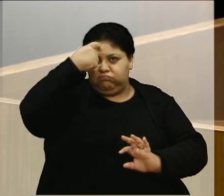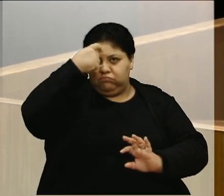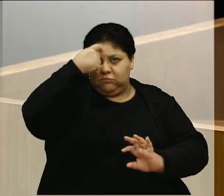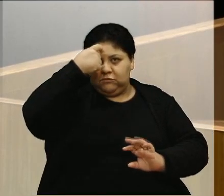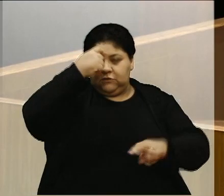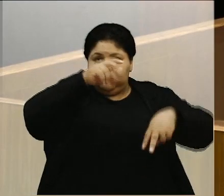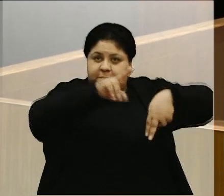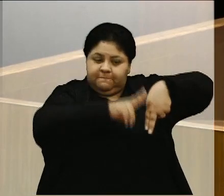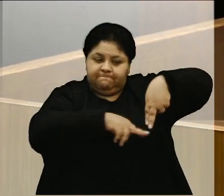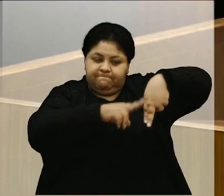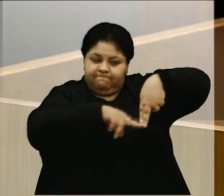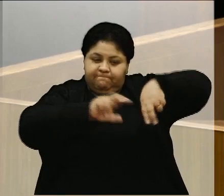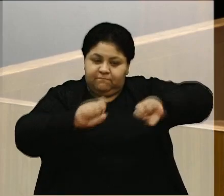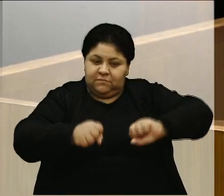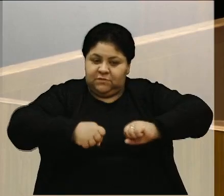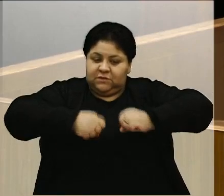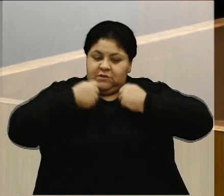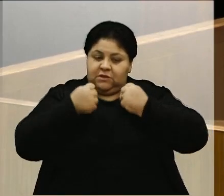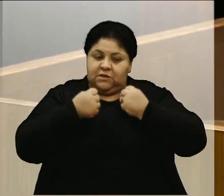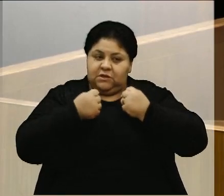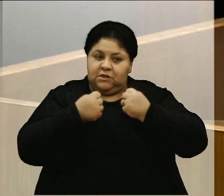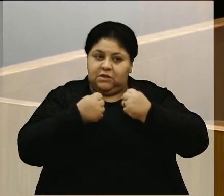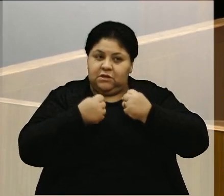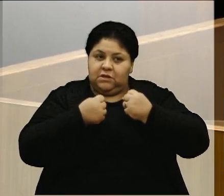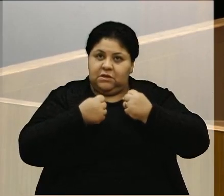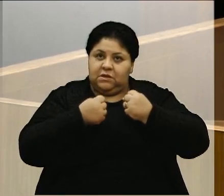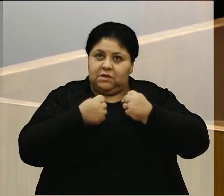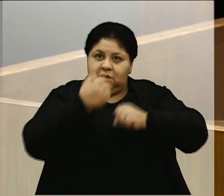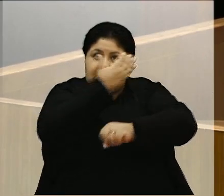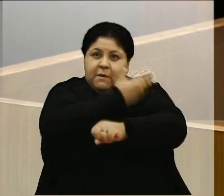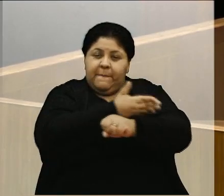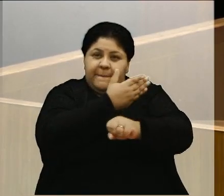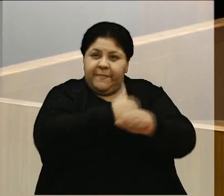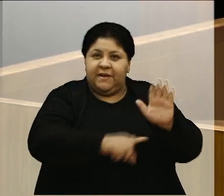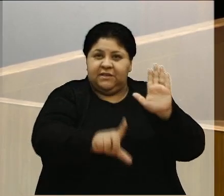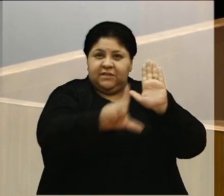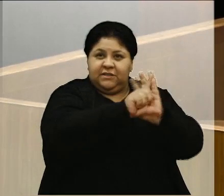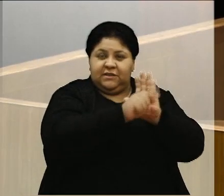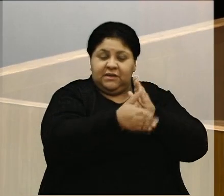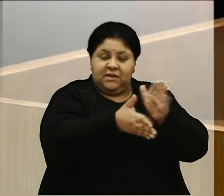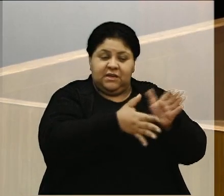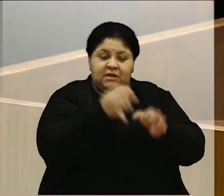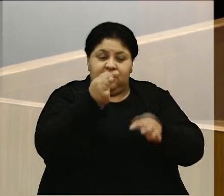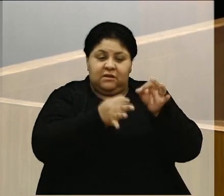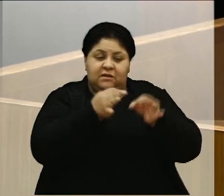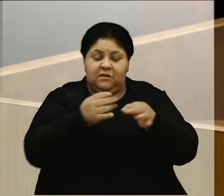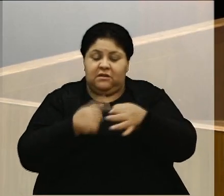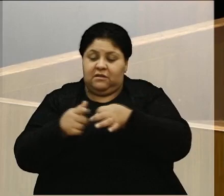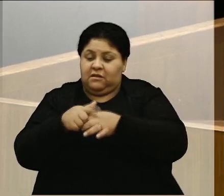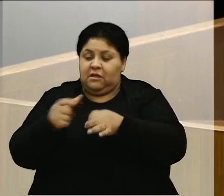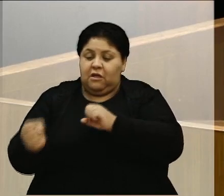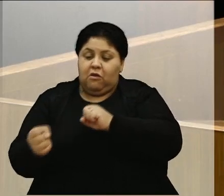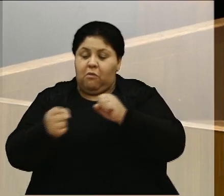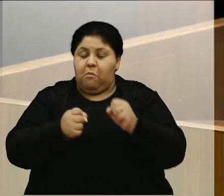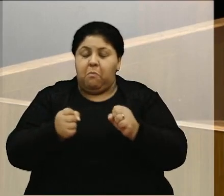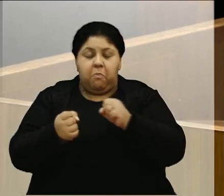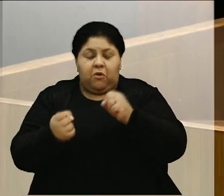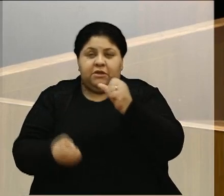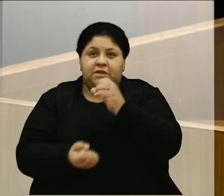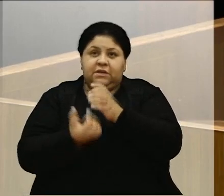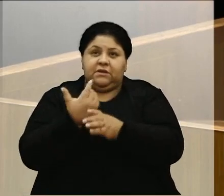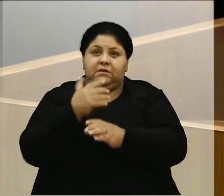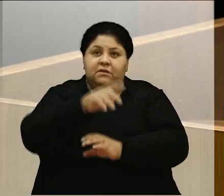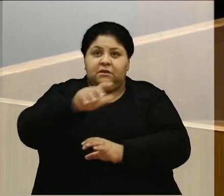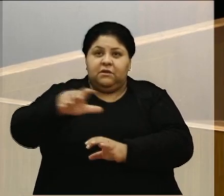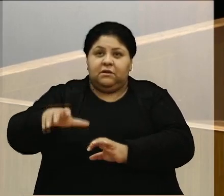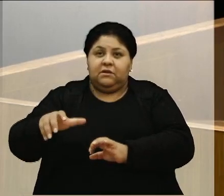e fortalecer a aplicação da lei, acesso à justiça, as cidades podem criar ambientes mais inclusivos,